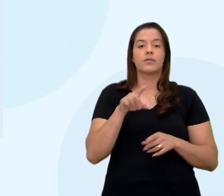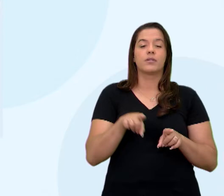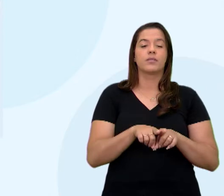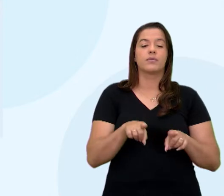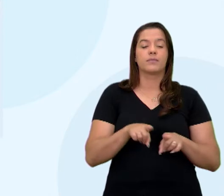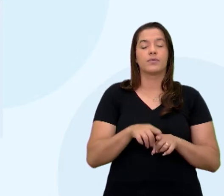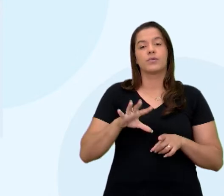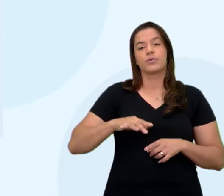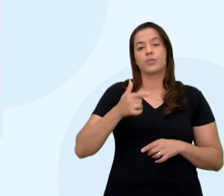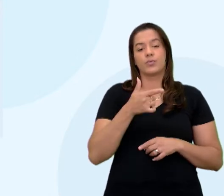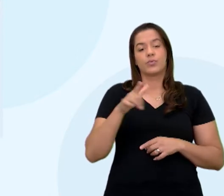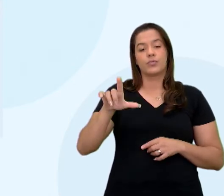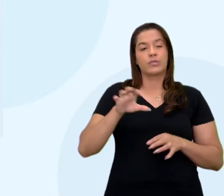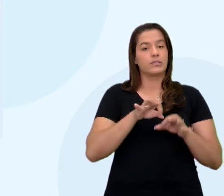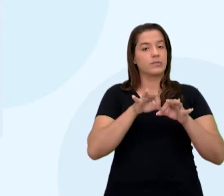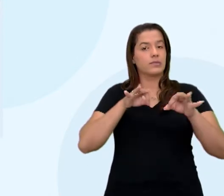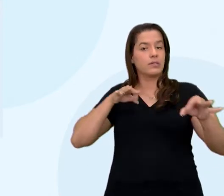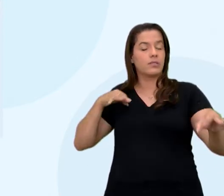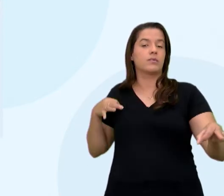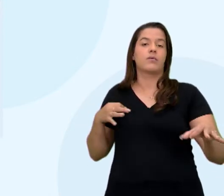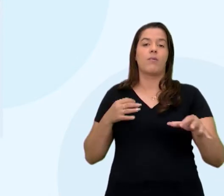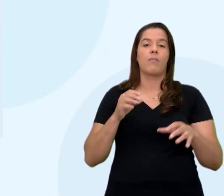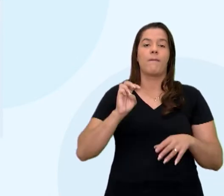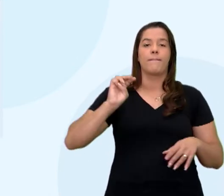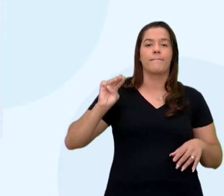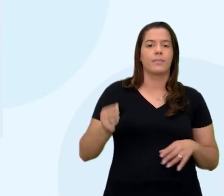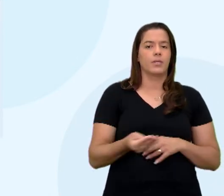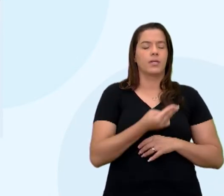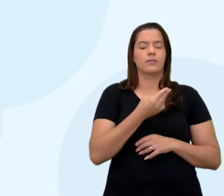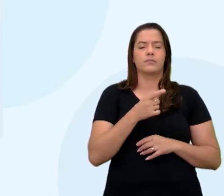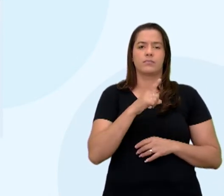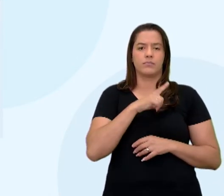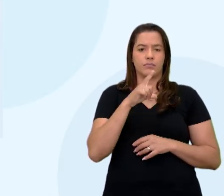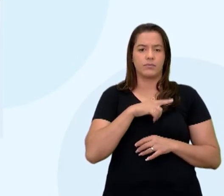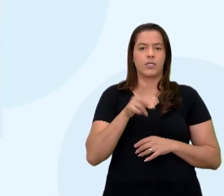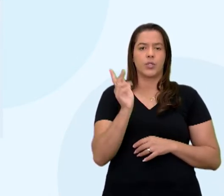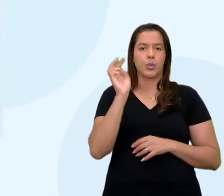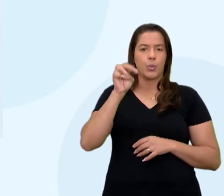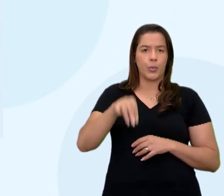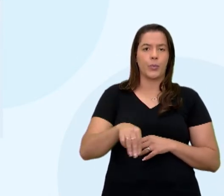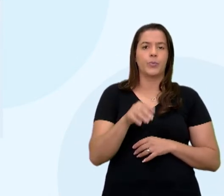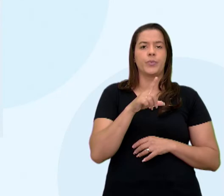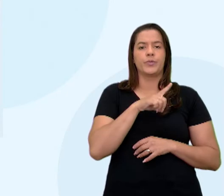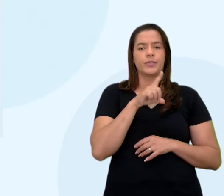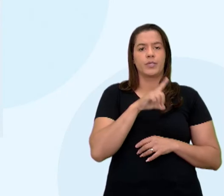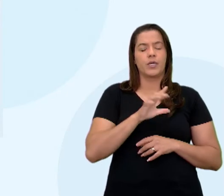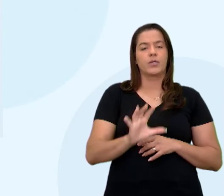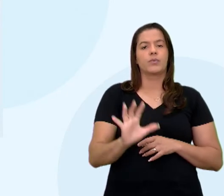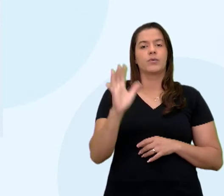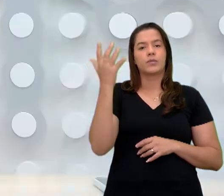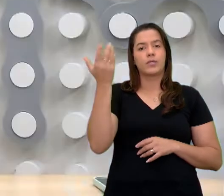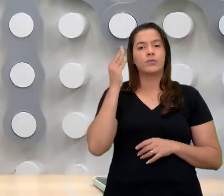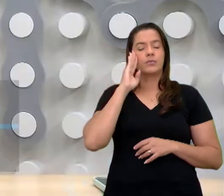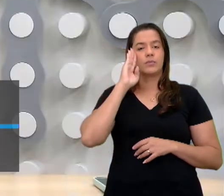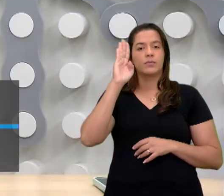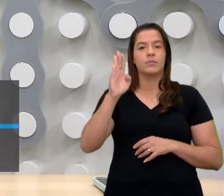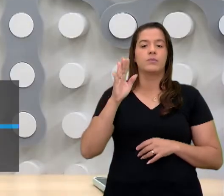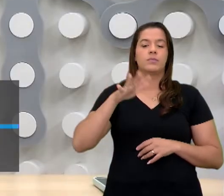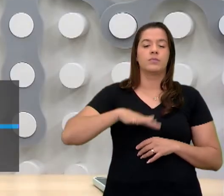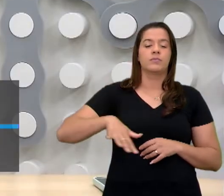uma extensão enorme aí, de milhares de quilômetros aí nessa relação, e ocasiona